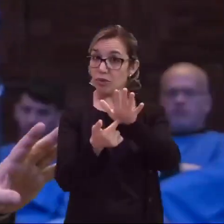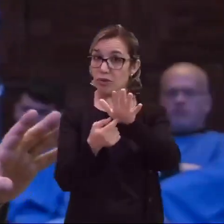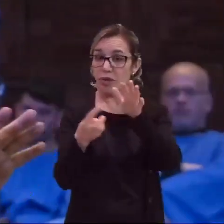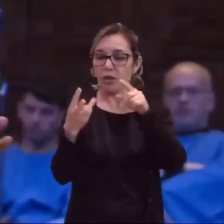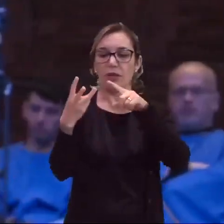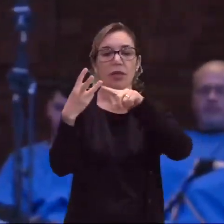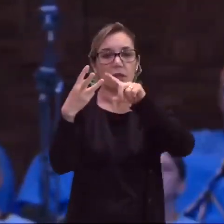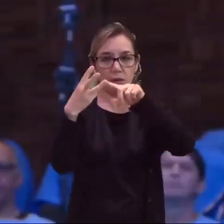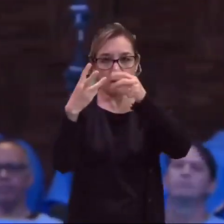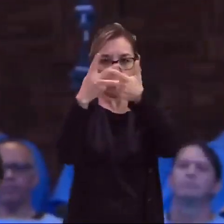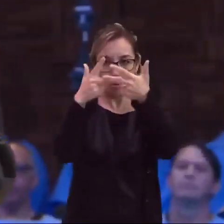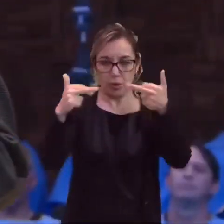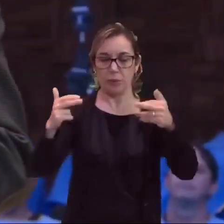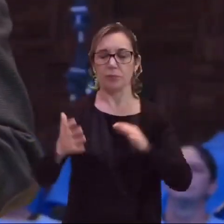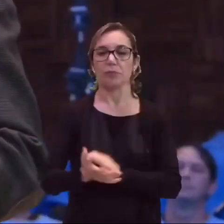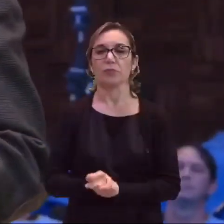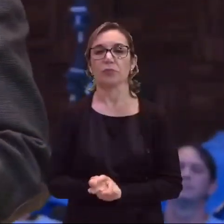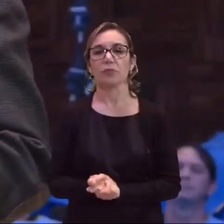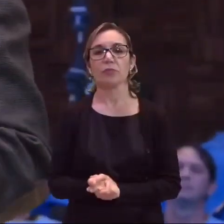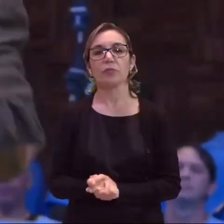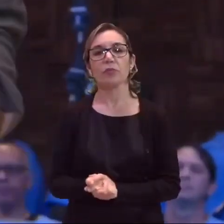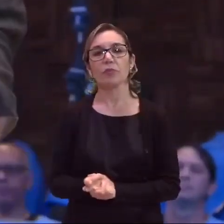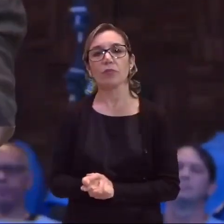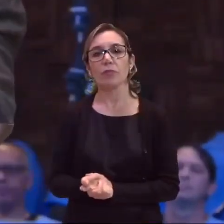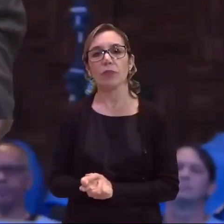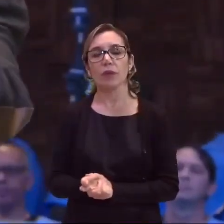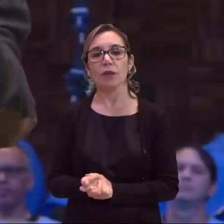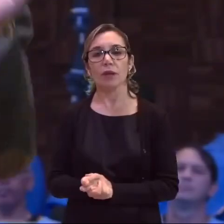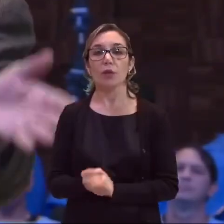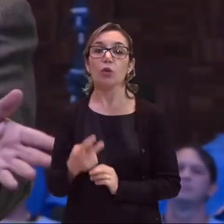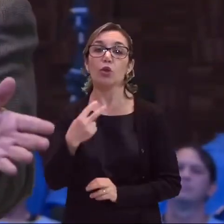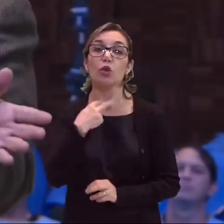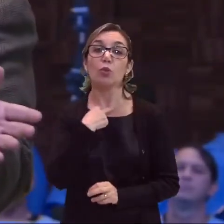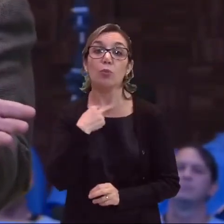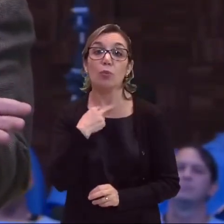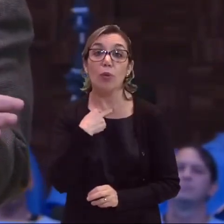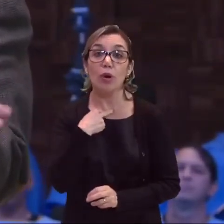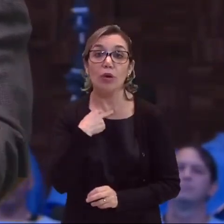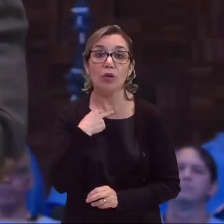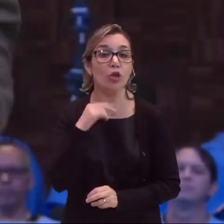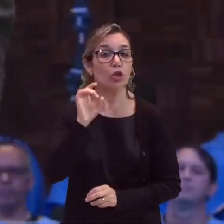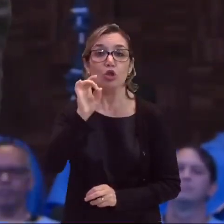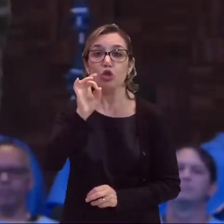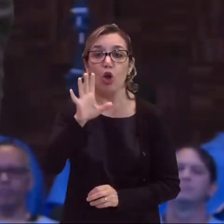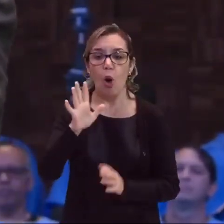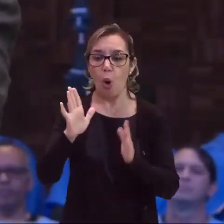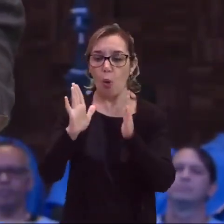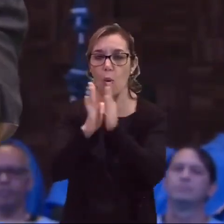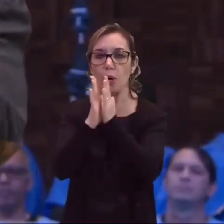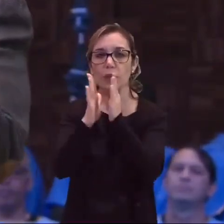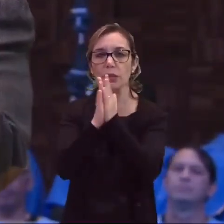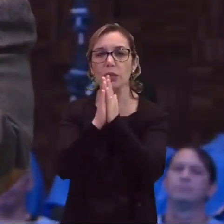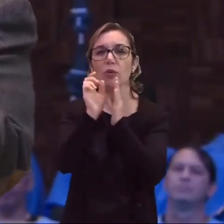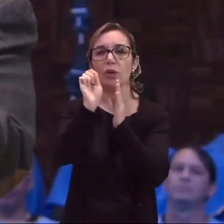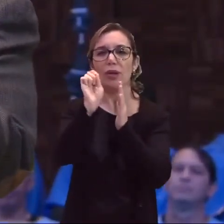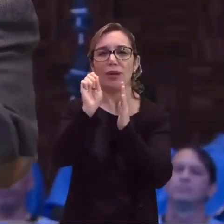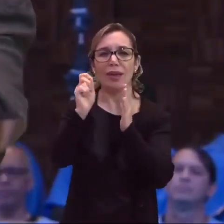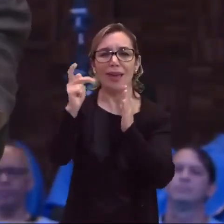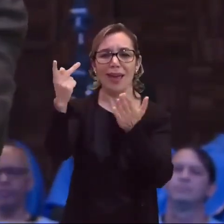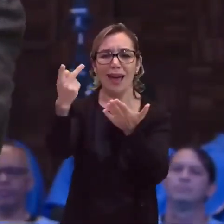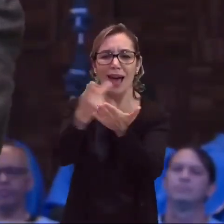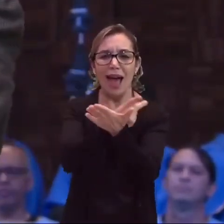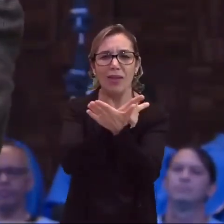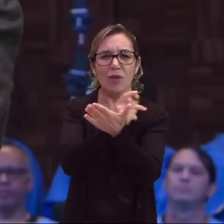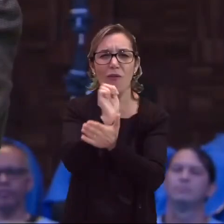ele que meu tempo já acabou tá que é não Ore como um Pagão então não Ore como um hipócrita